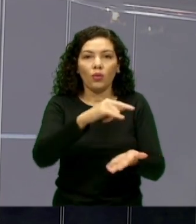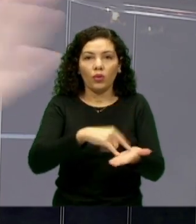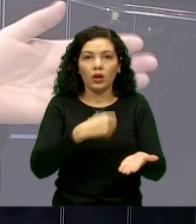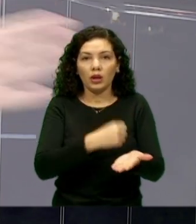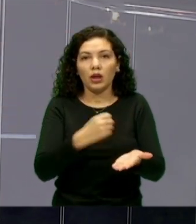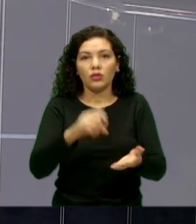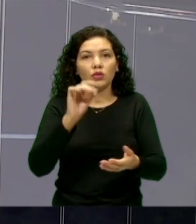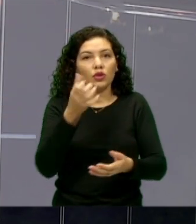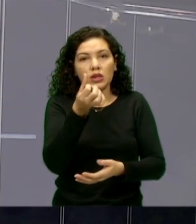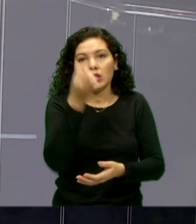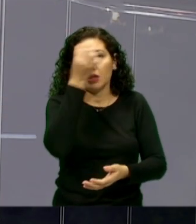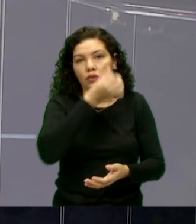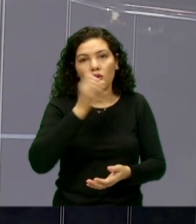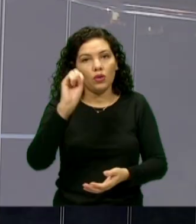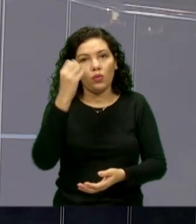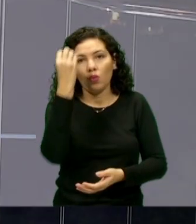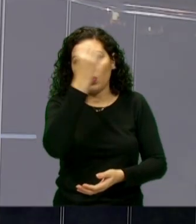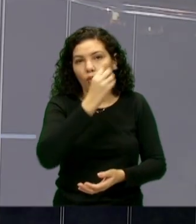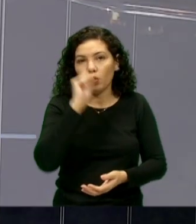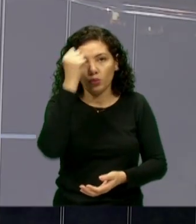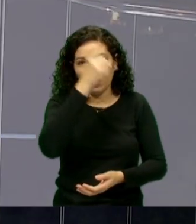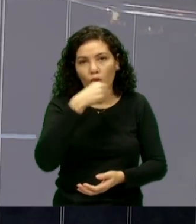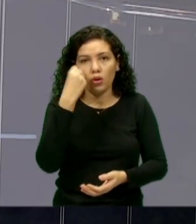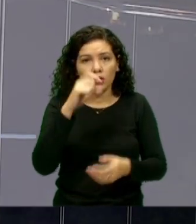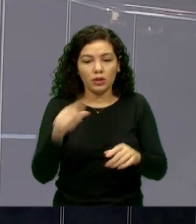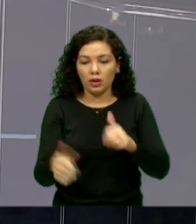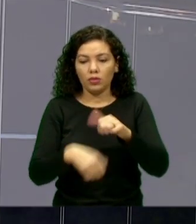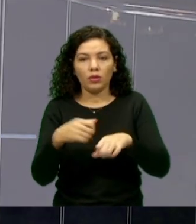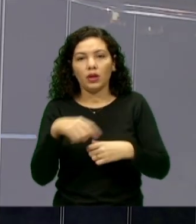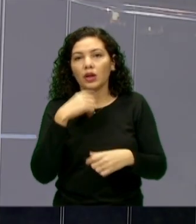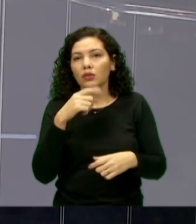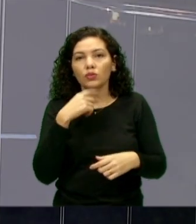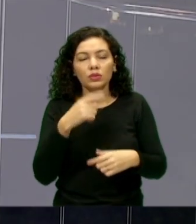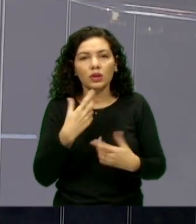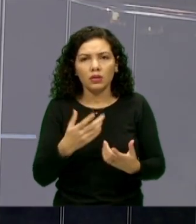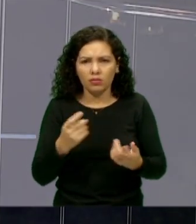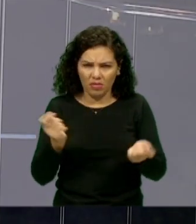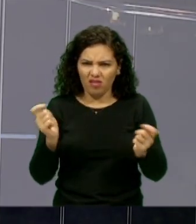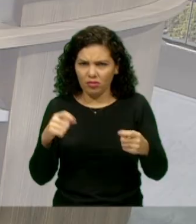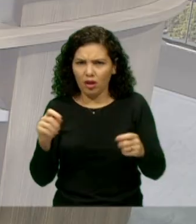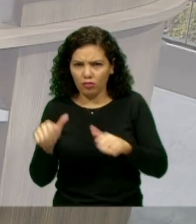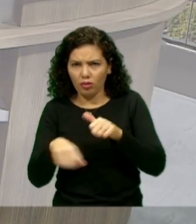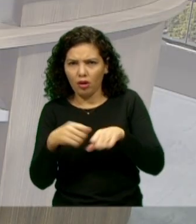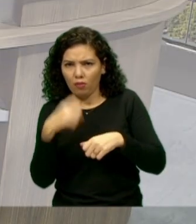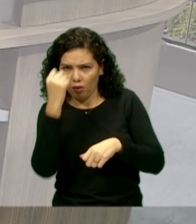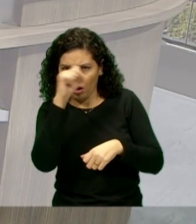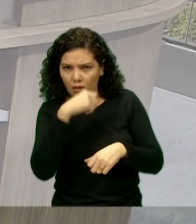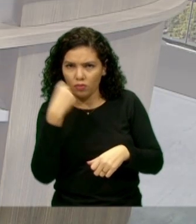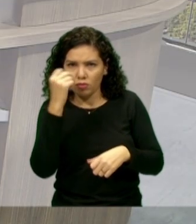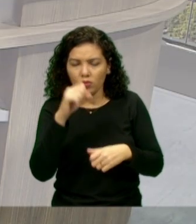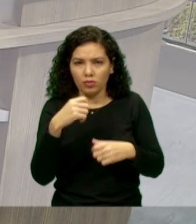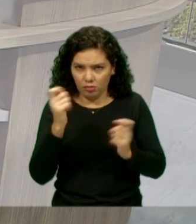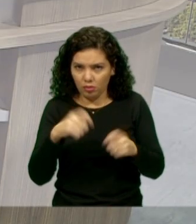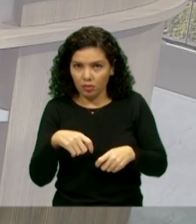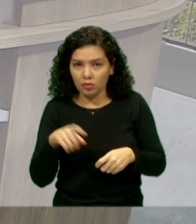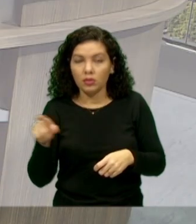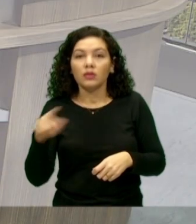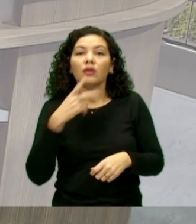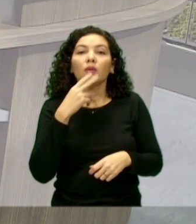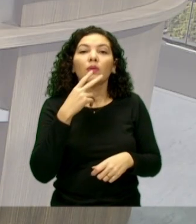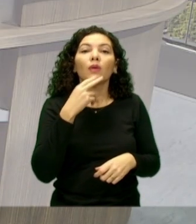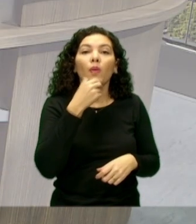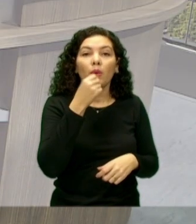só num turno e não tem jeito de mexer nisso. Não tem jeito de mexer nisso? Eu acho que isso